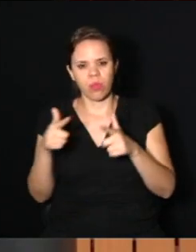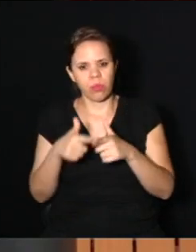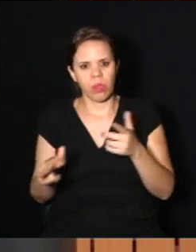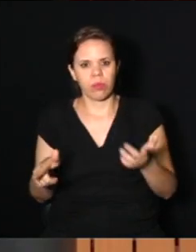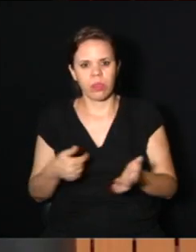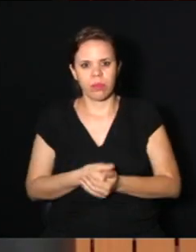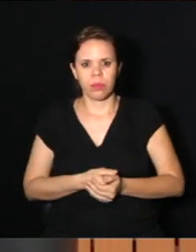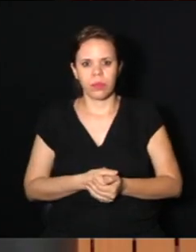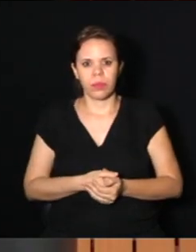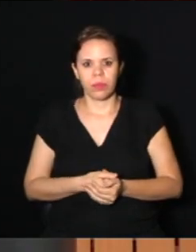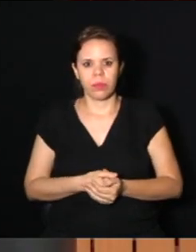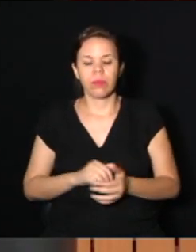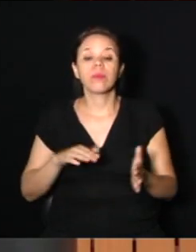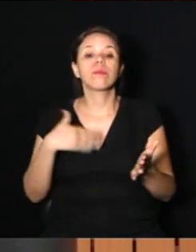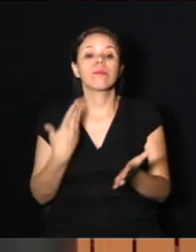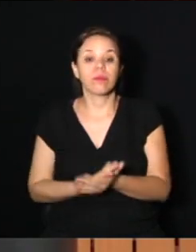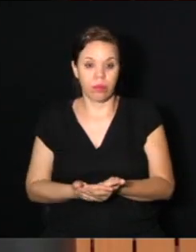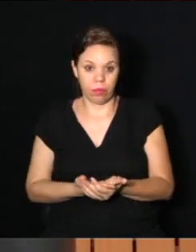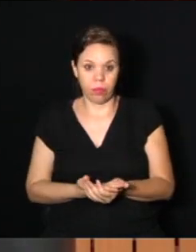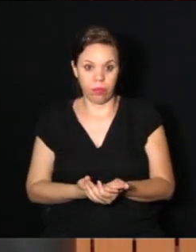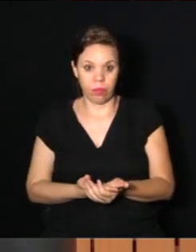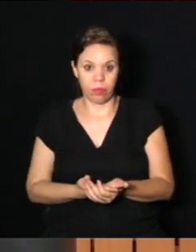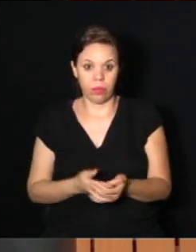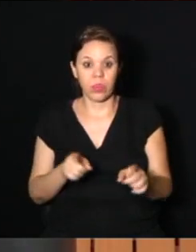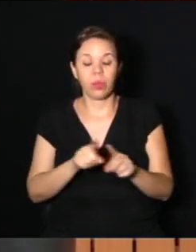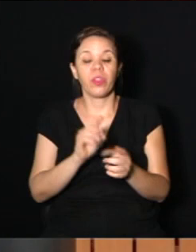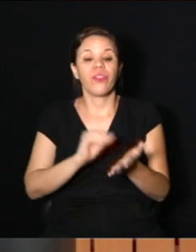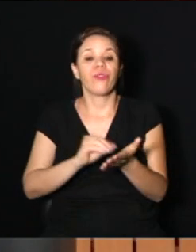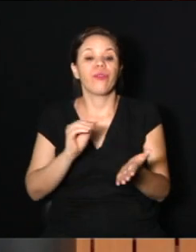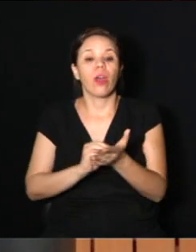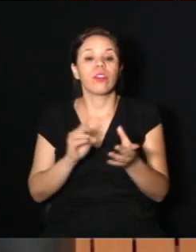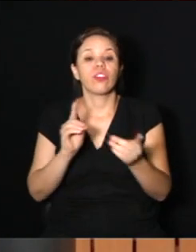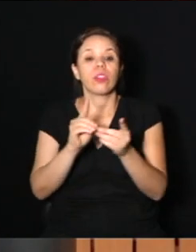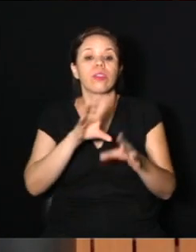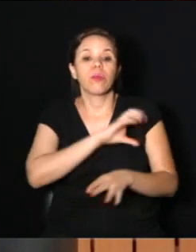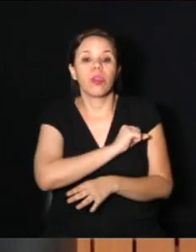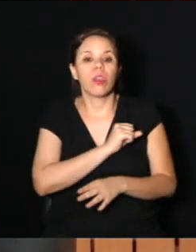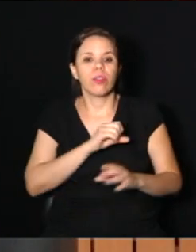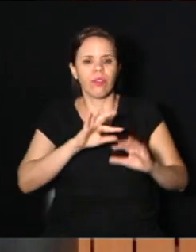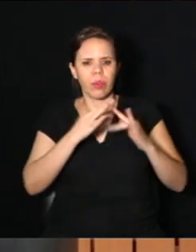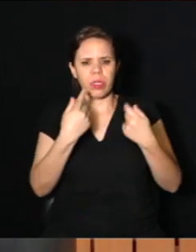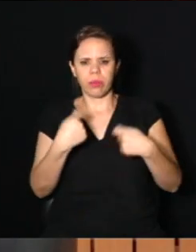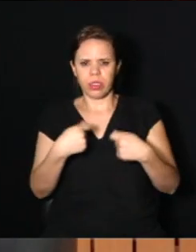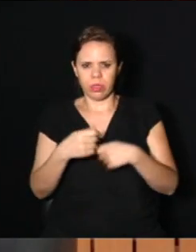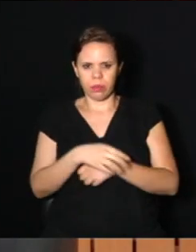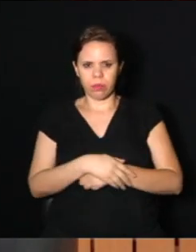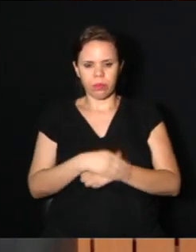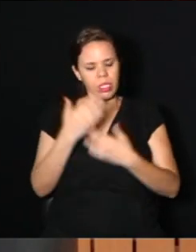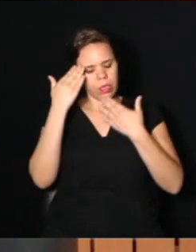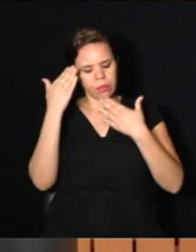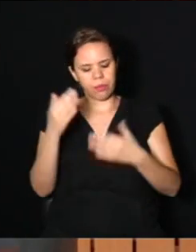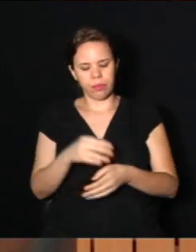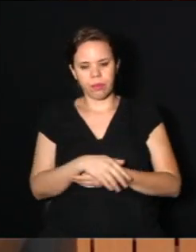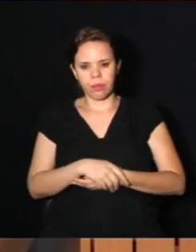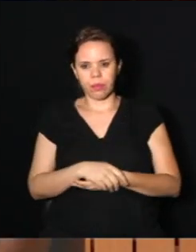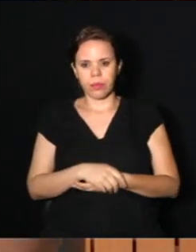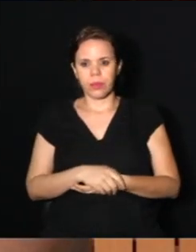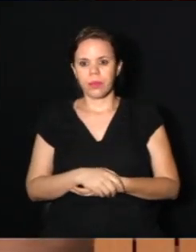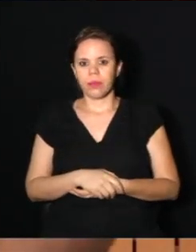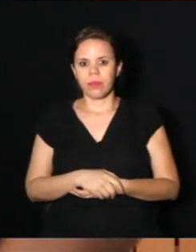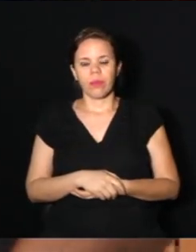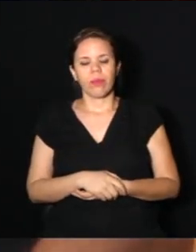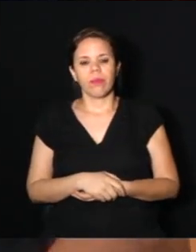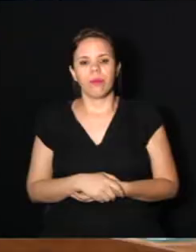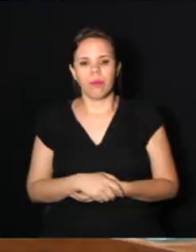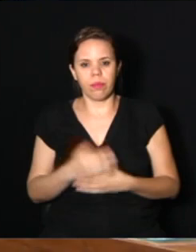descaso e até de desassistência de amor à família que tanto precisa. Obrigado.